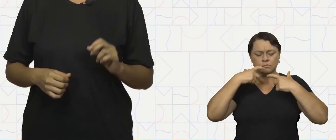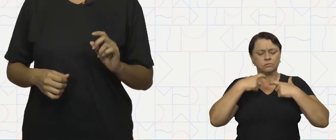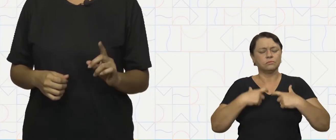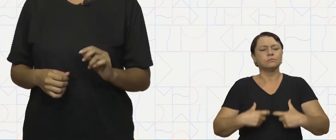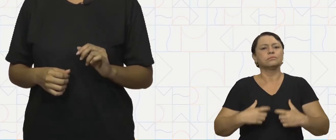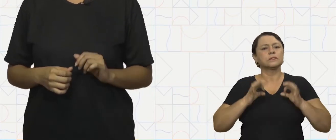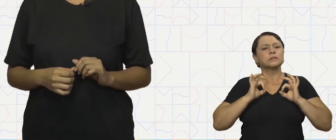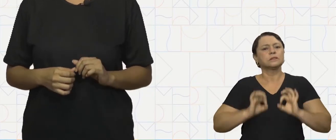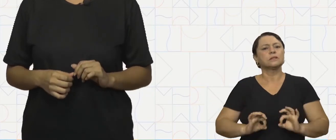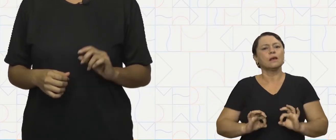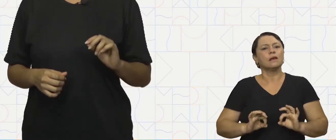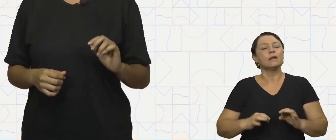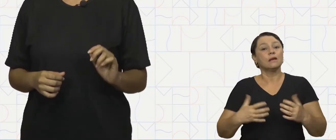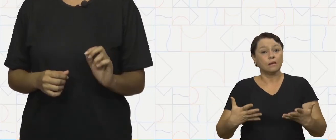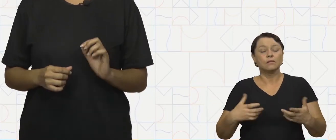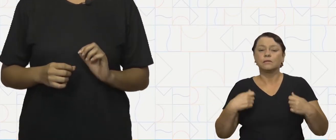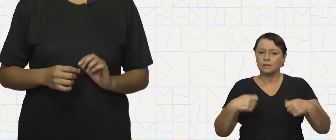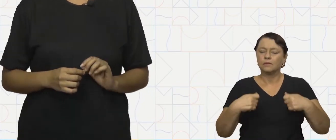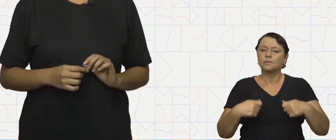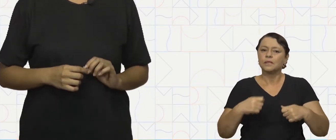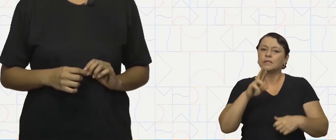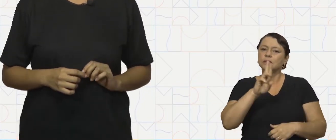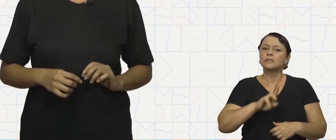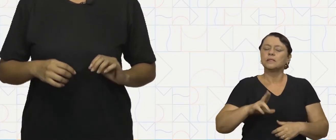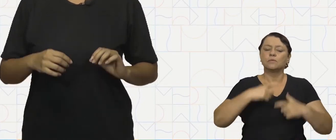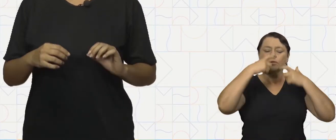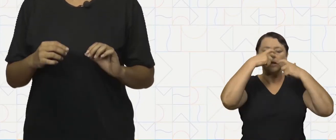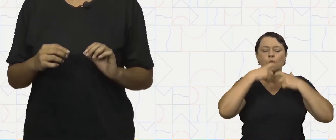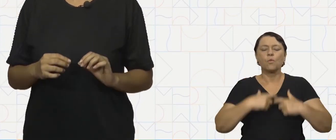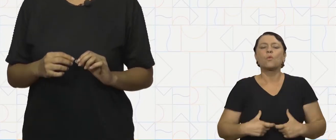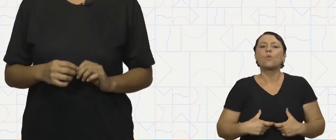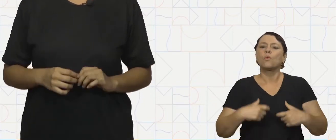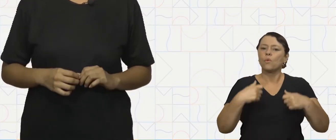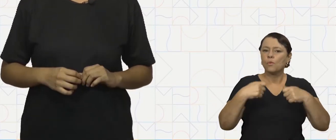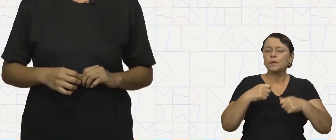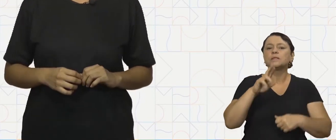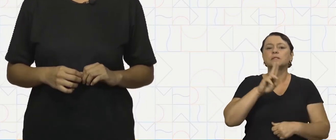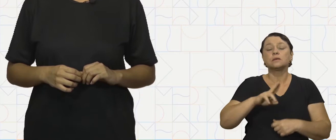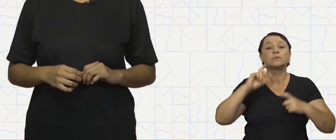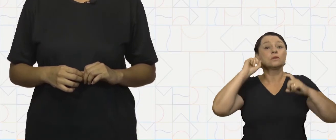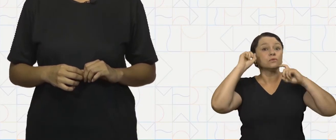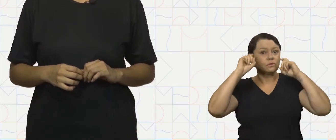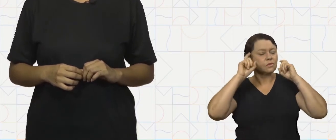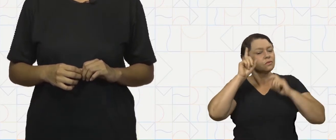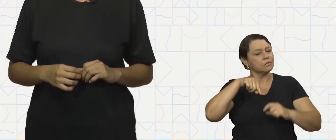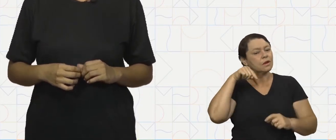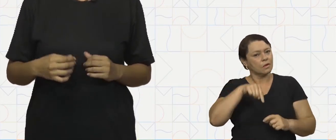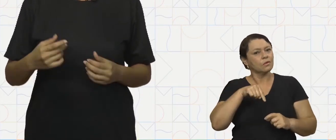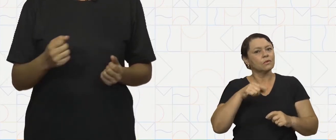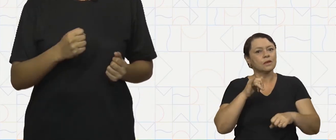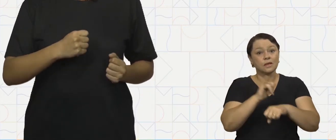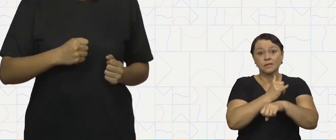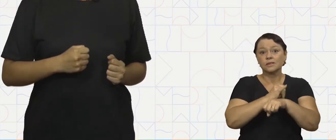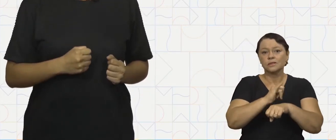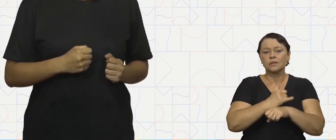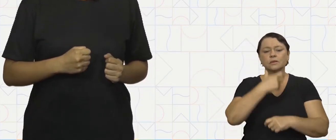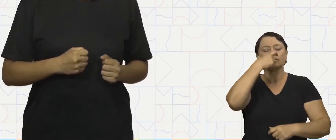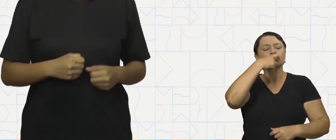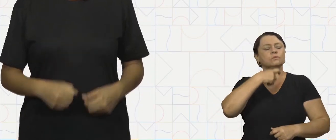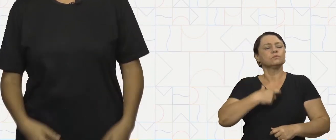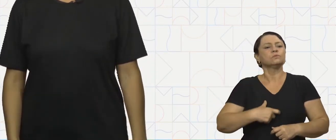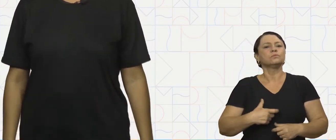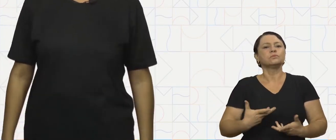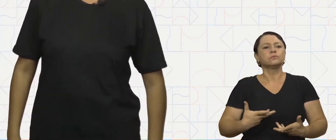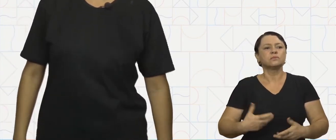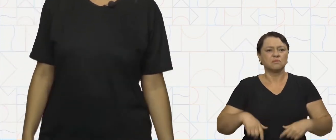entender? Turminha, ao fazer o relato oral, também precisamos nos preocupar com isso. E a minha postura?